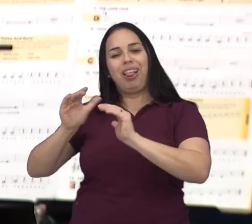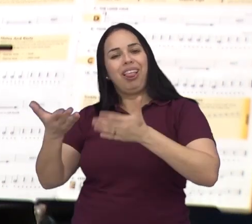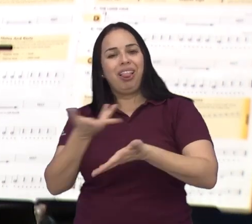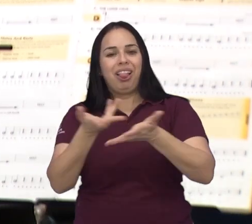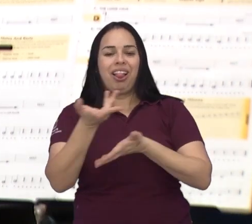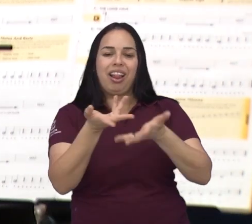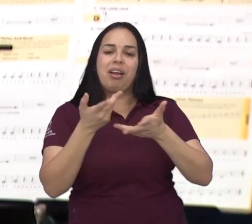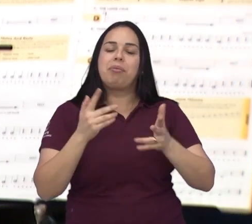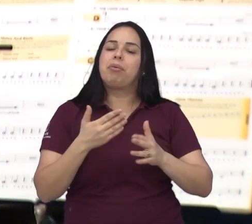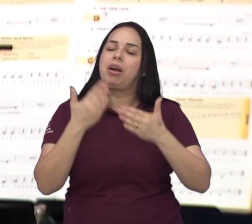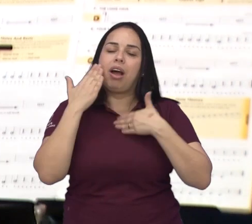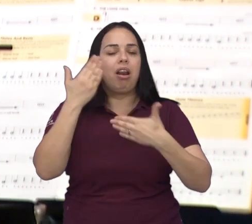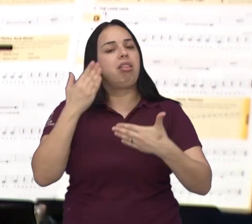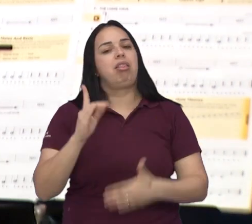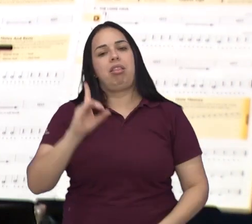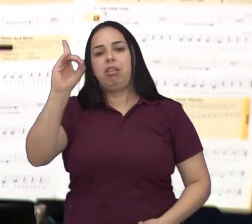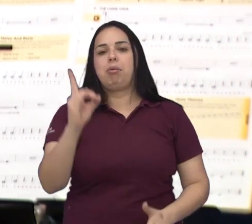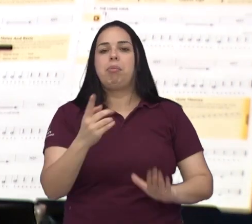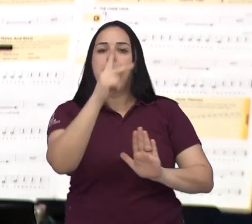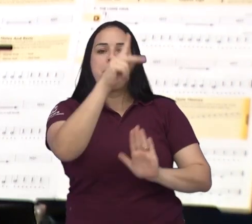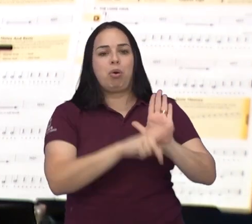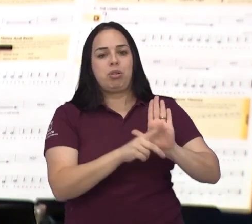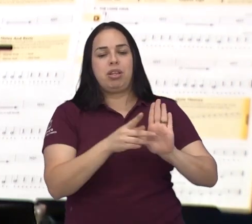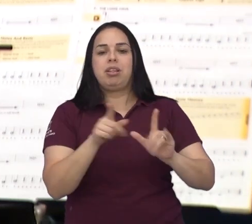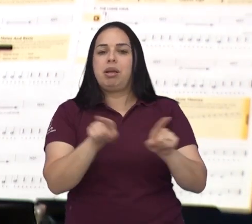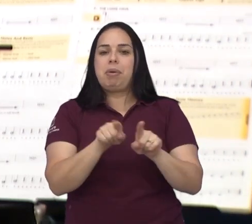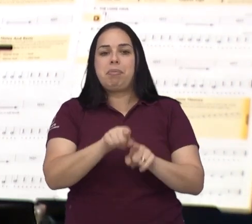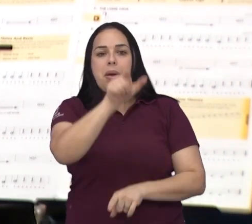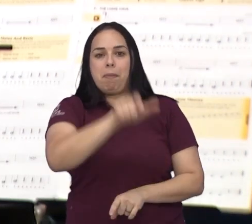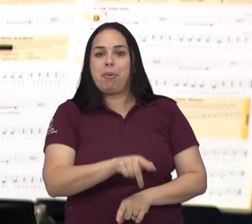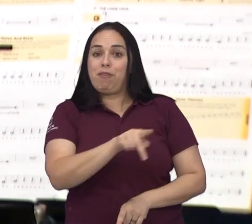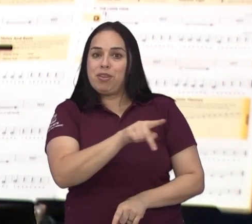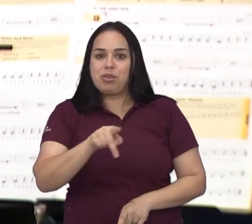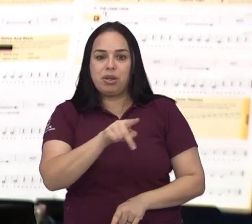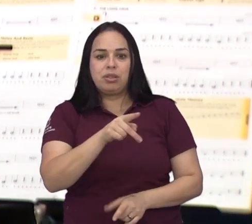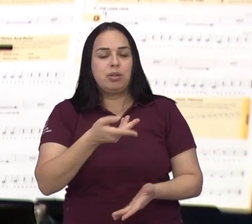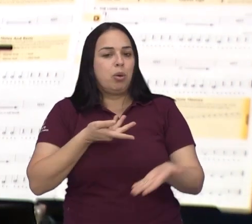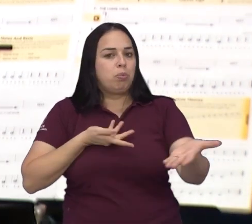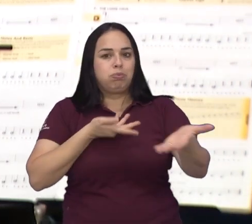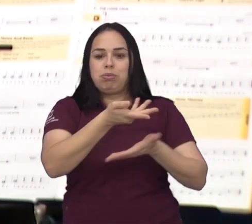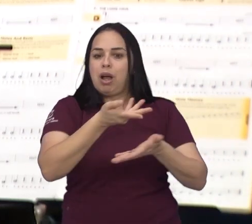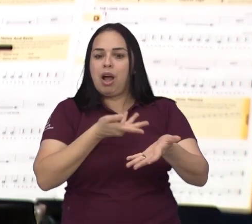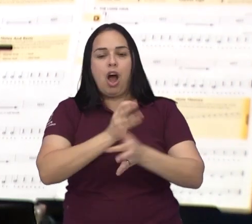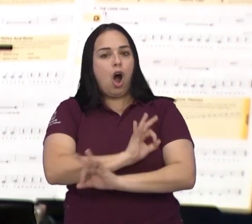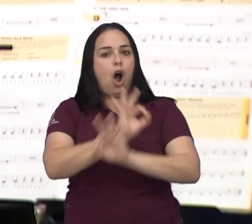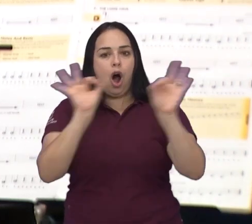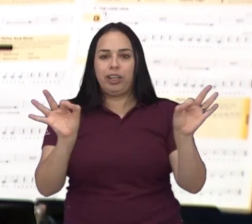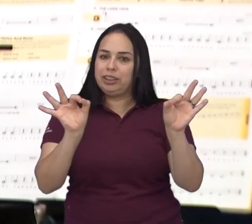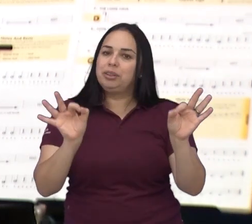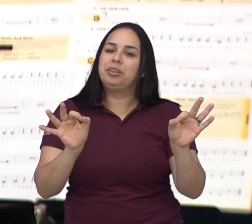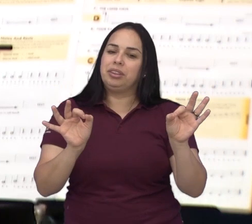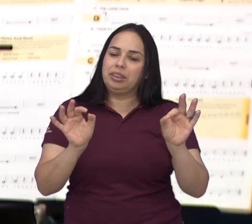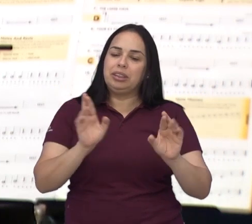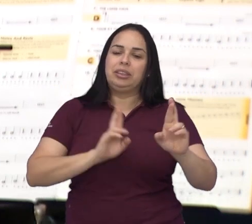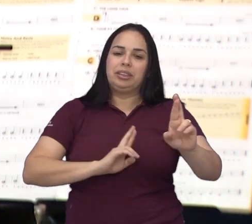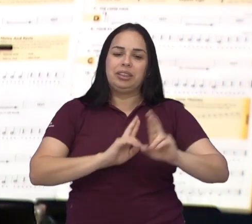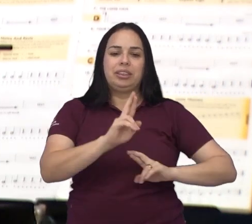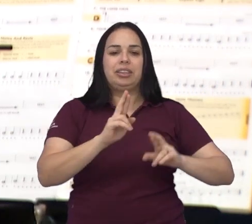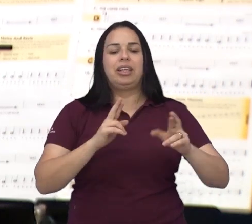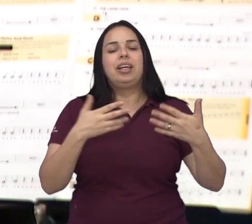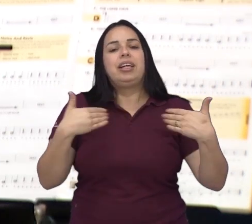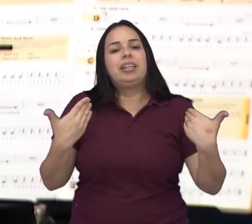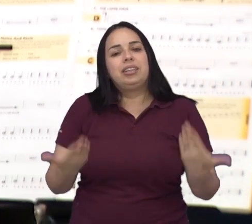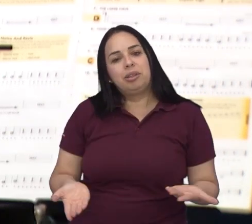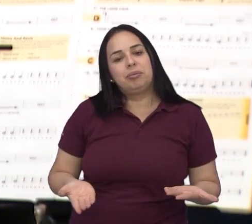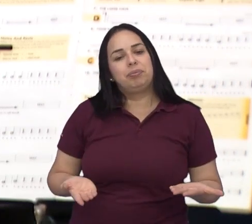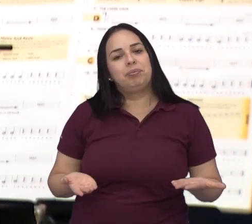também graças ao Guri. E eu fiz muitas amizades aqui, meu professor, a gente tem uma ótima relação de amizade também. E